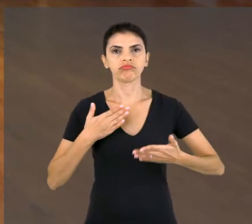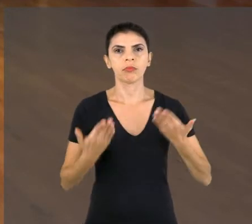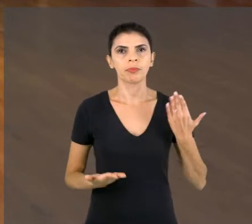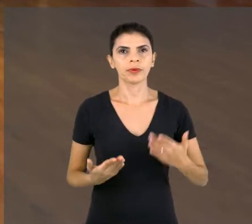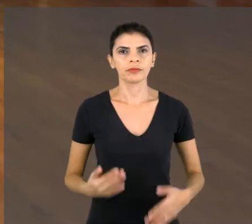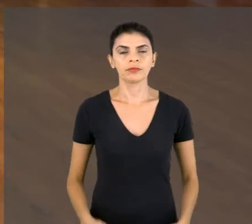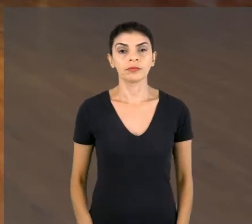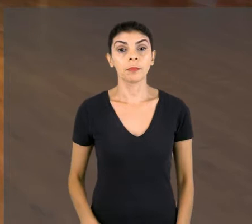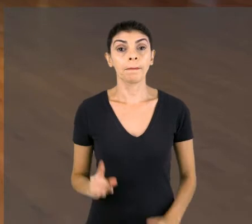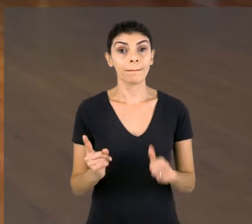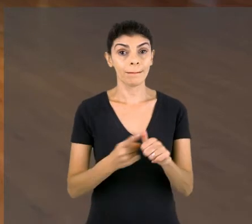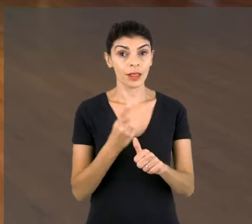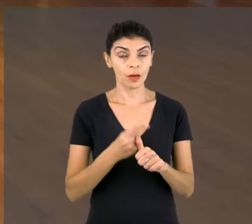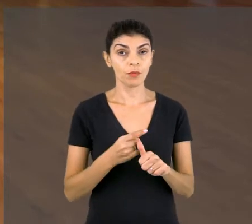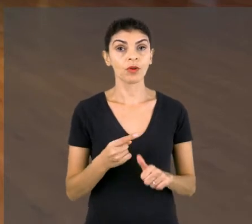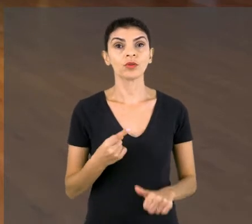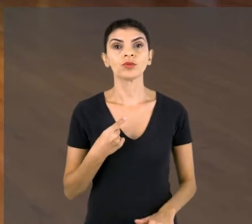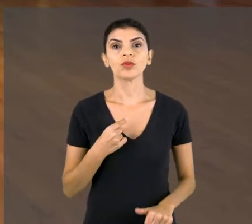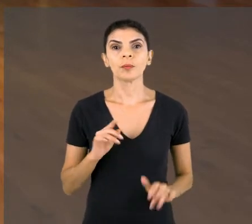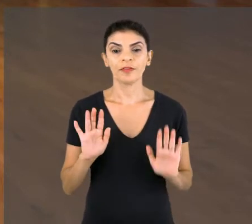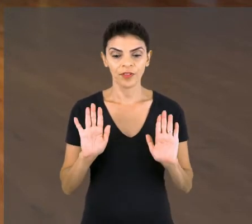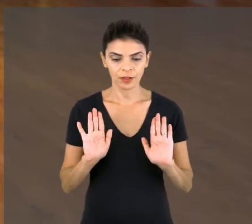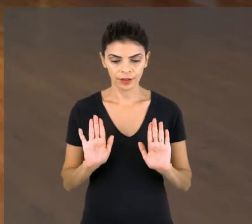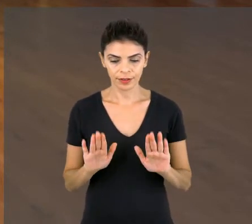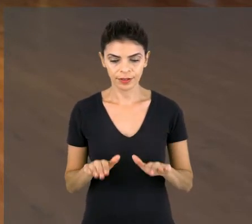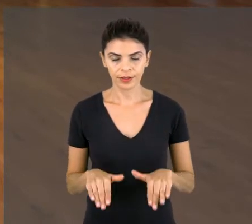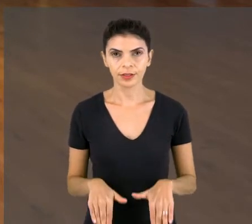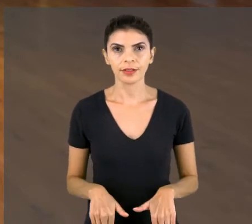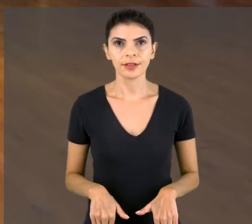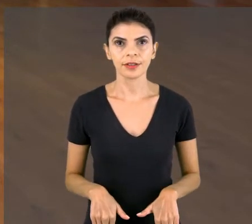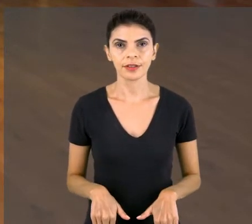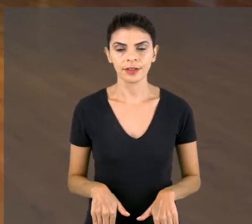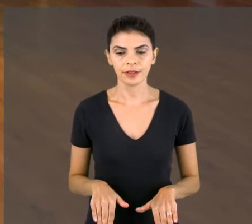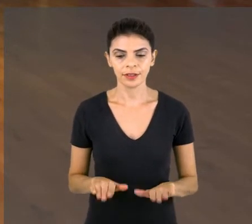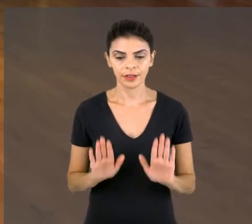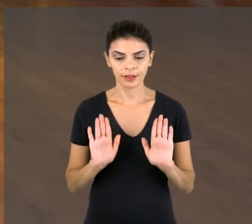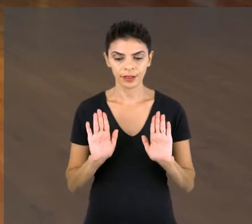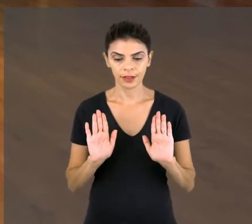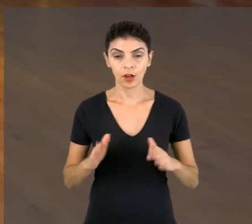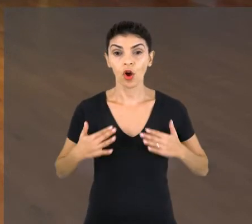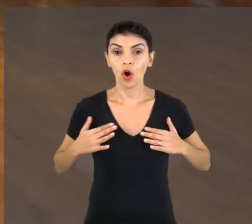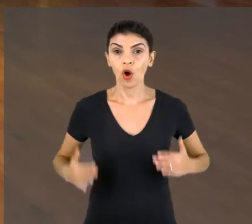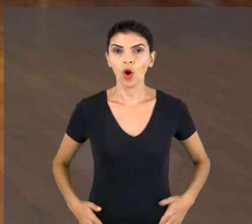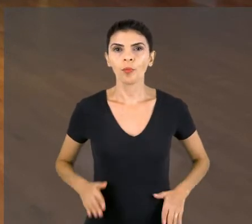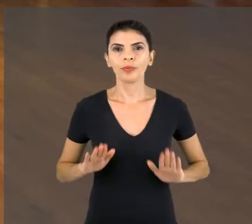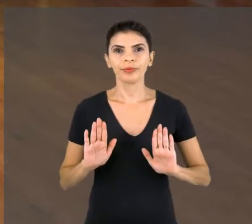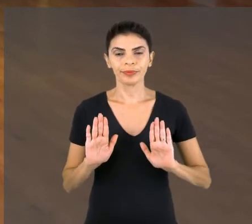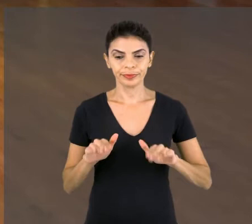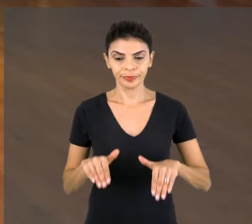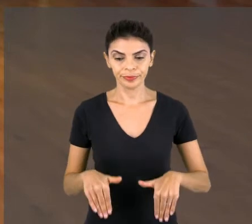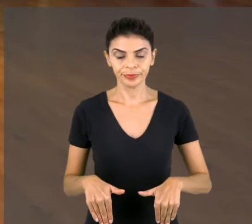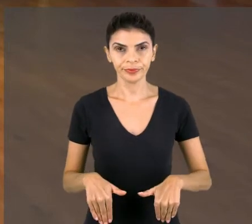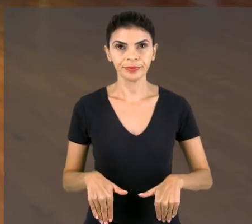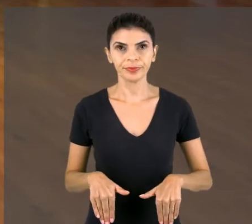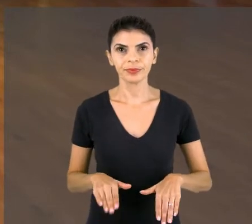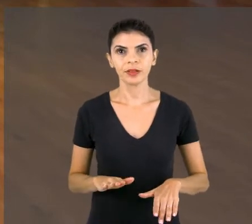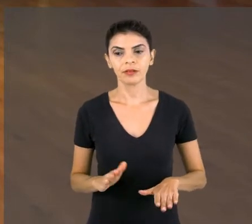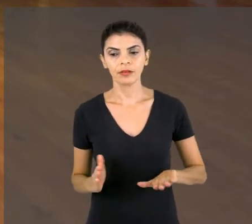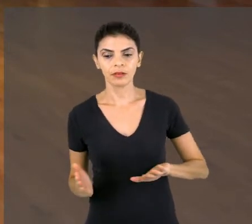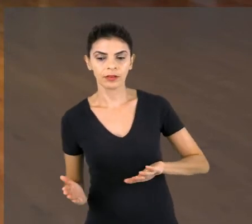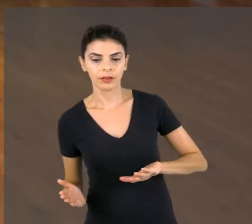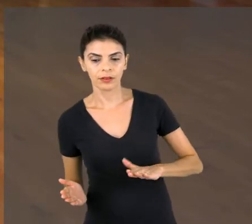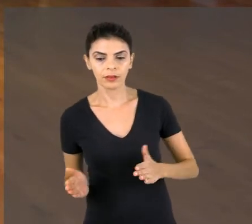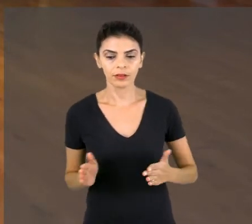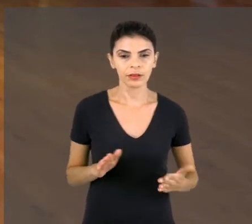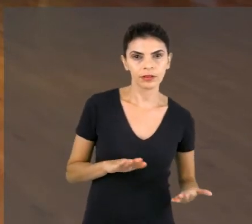peso. Primeiro pode só ir para frente, para trás, lembrando sempre de corpo inteiro. Para um lado,